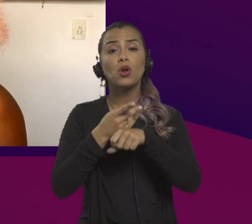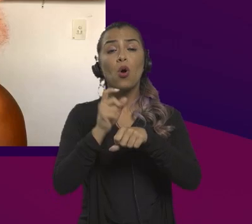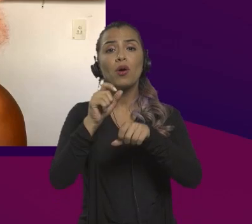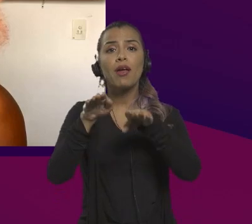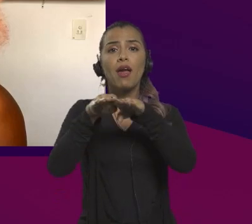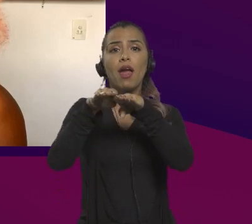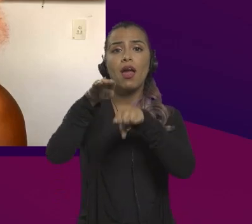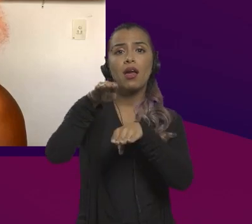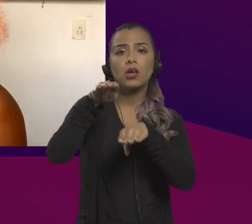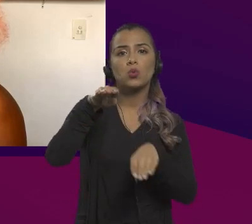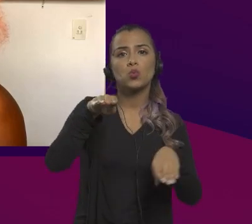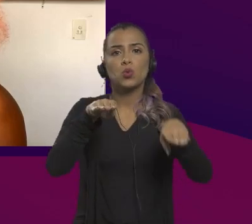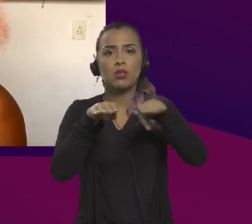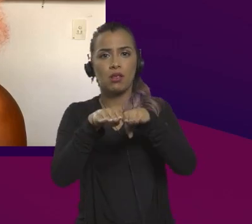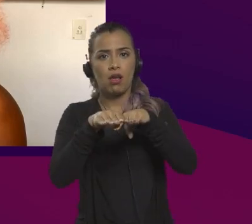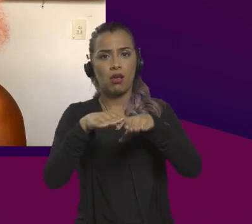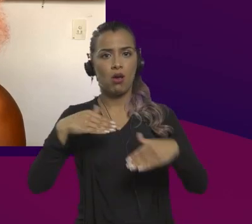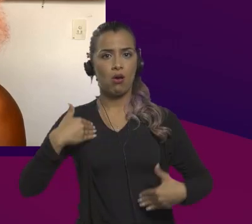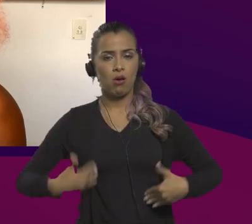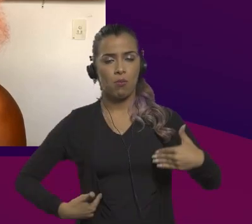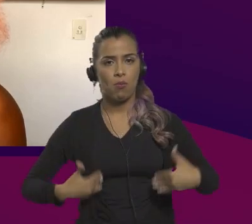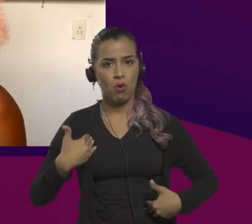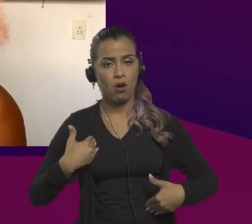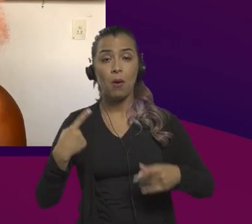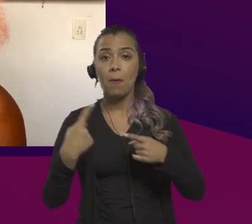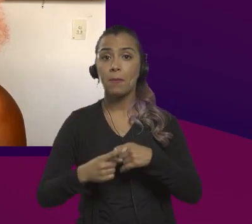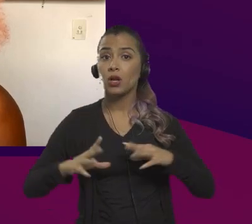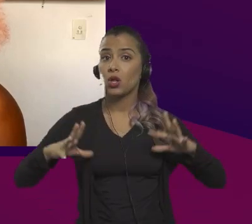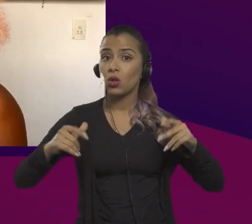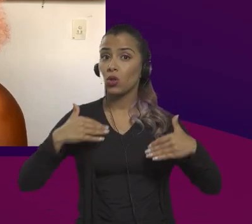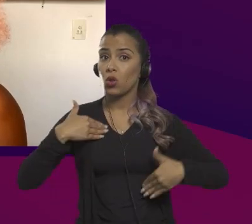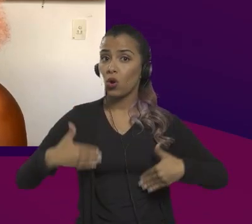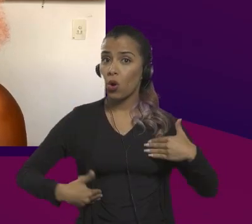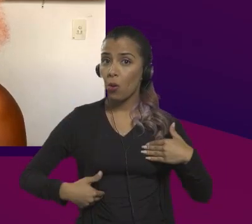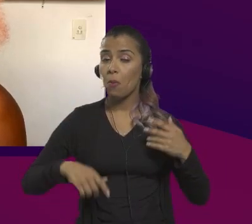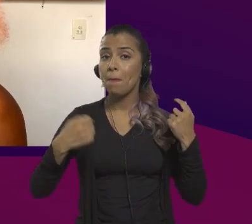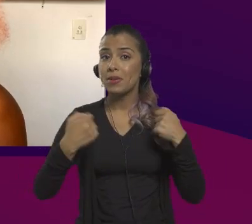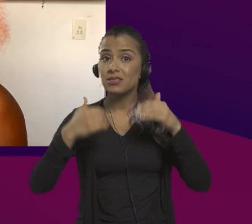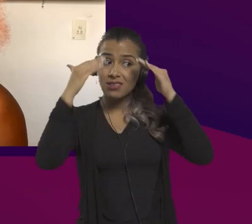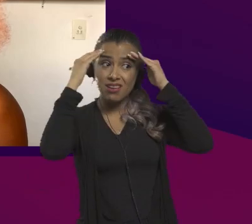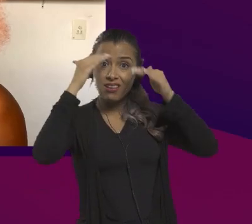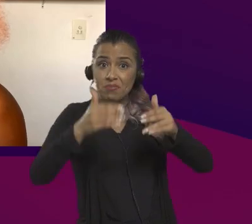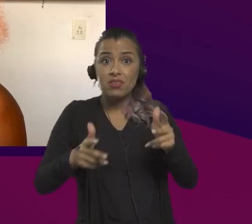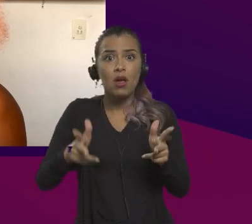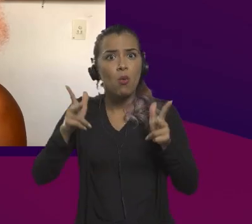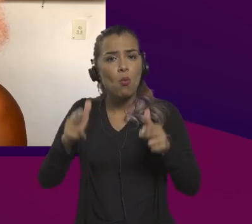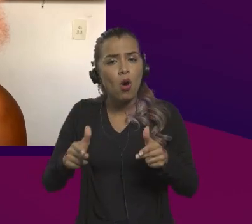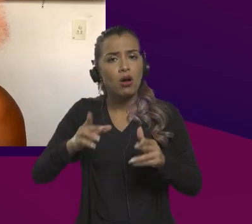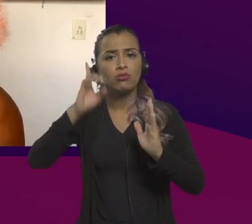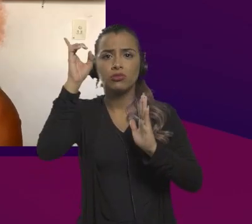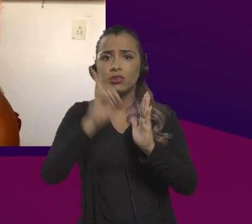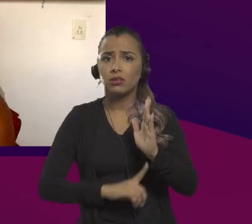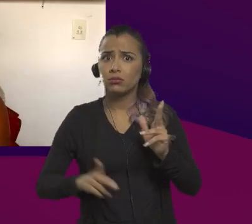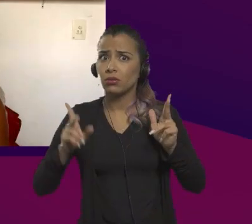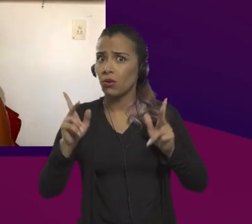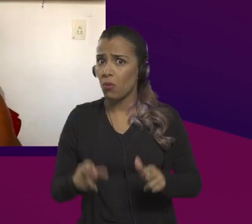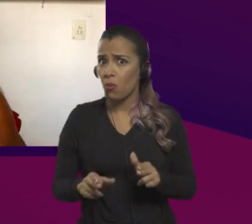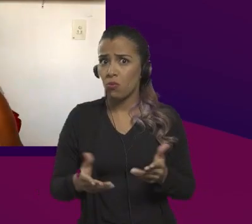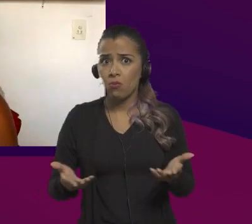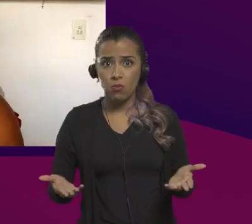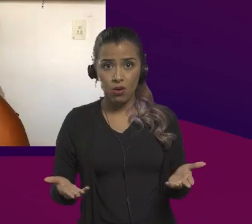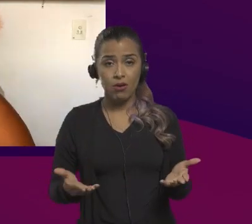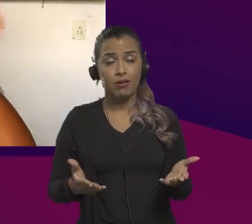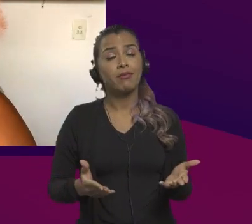pouco falada ainda, mas é que todos os corpos eles têm o mesmo respeito, o merecimento e acesso, direitos, entendeu? Que é ainda